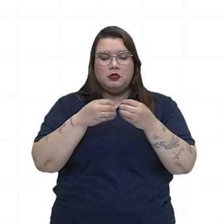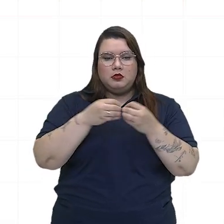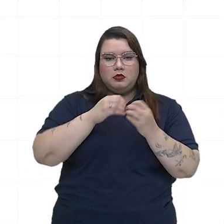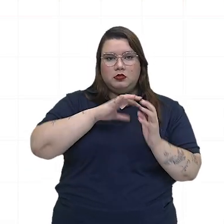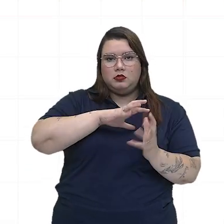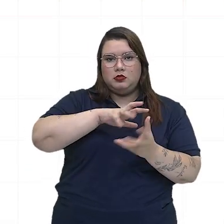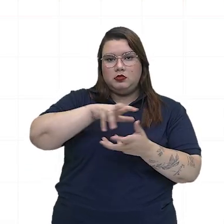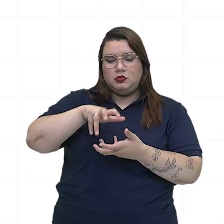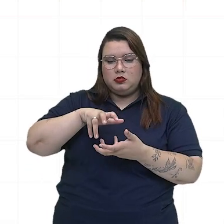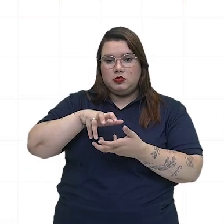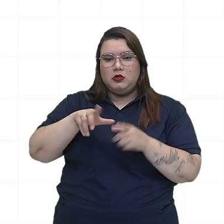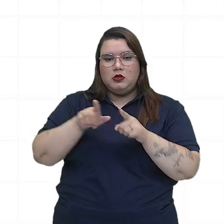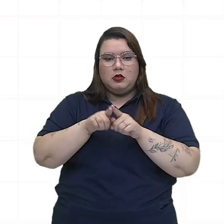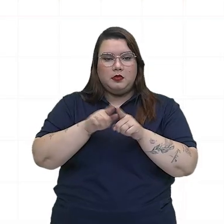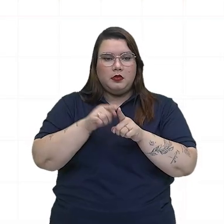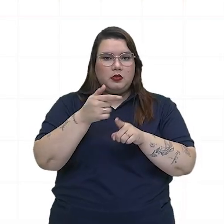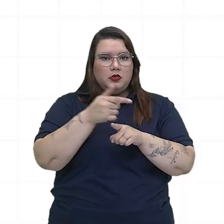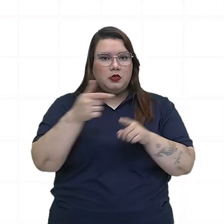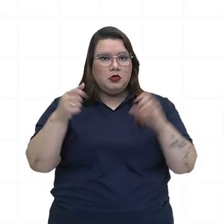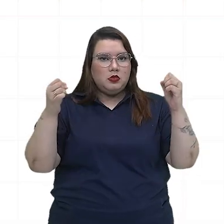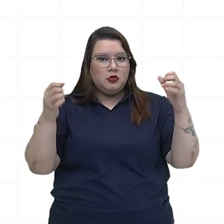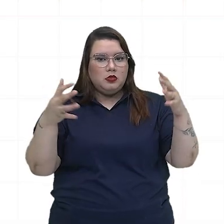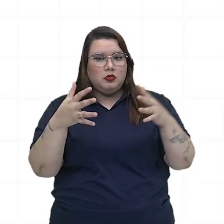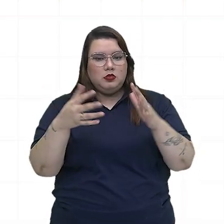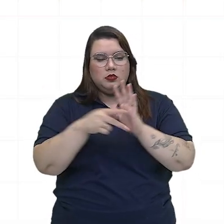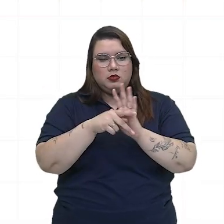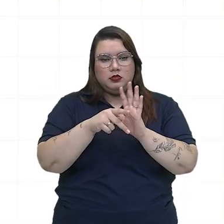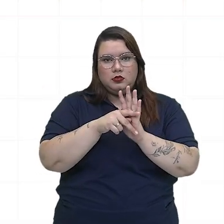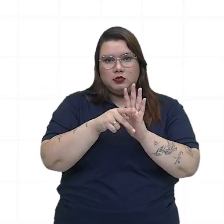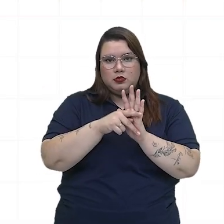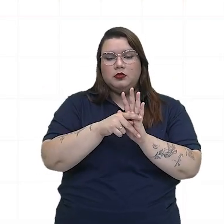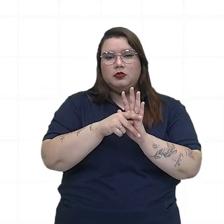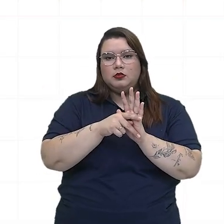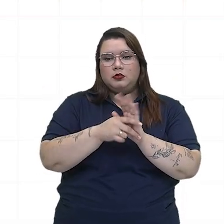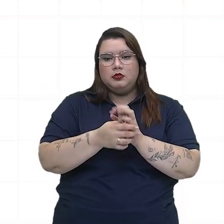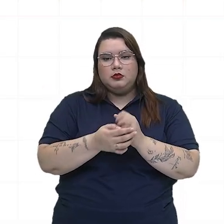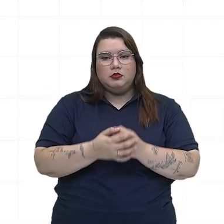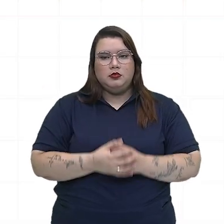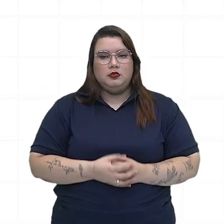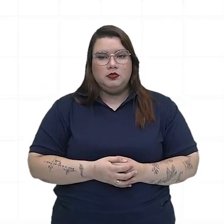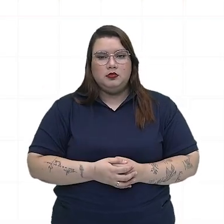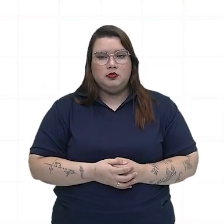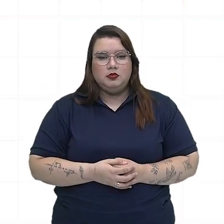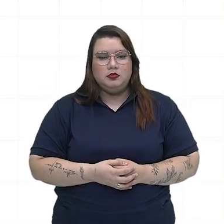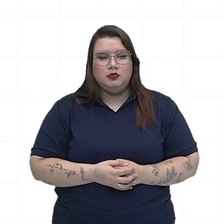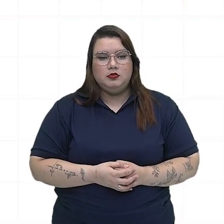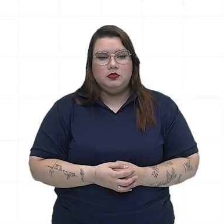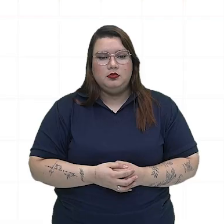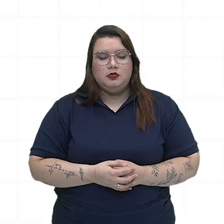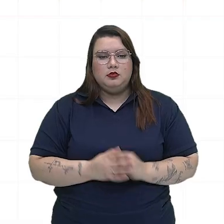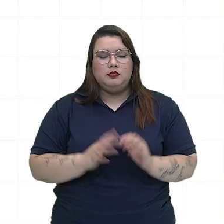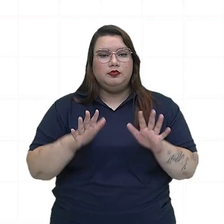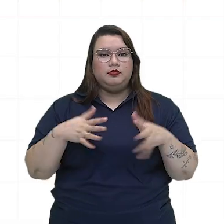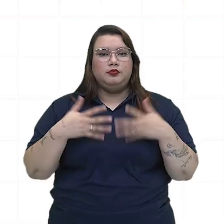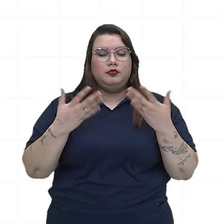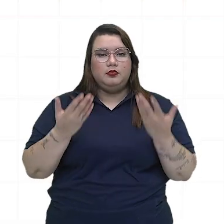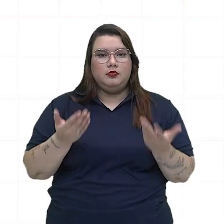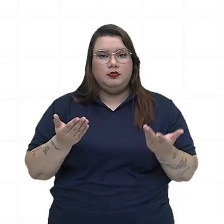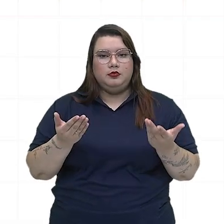orbita a Terra. E ela é um satélite que não possui luz própria.